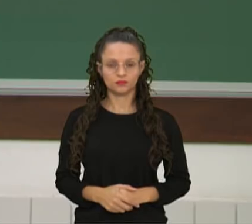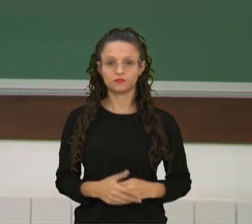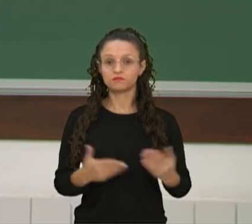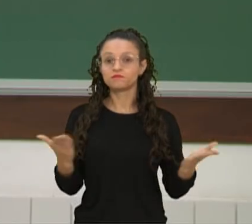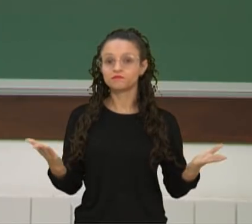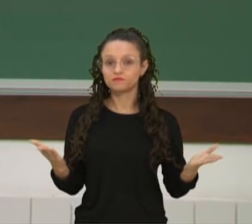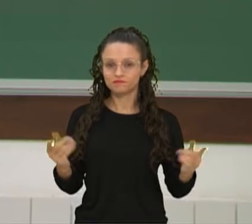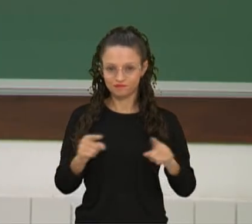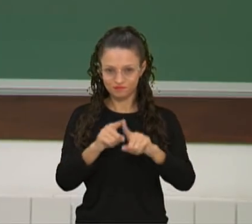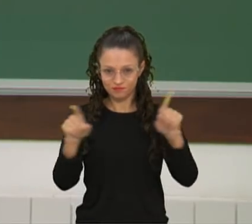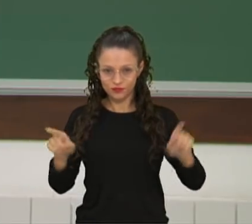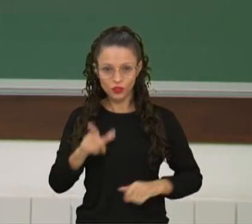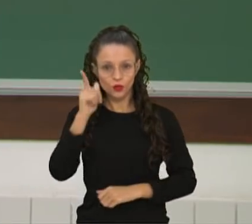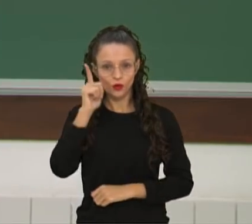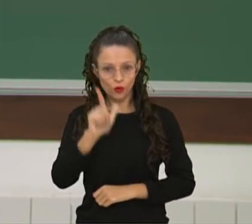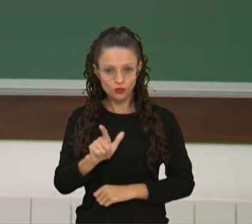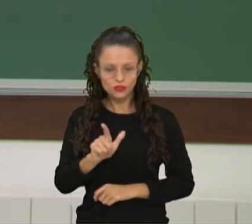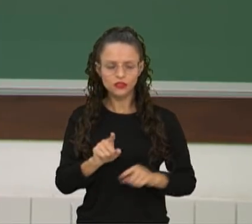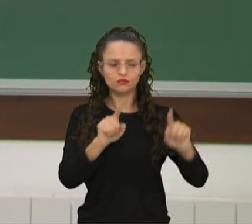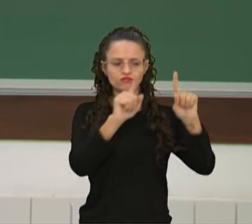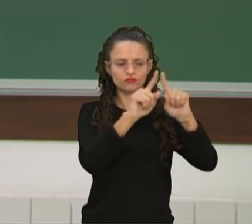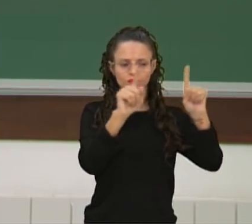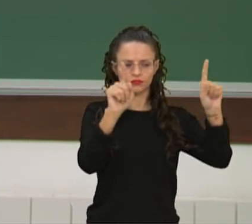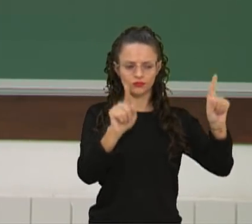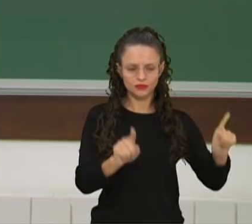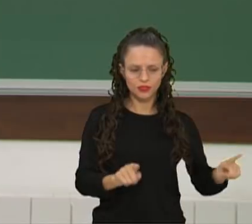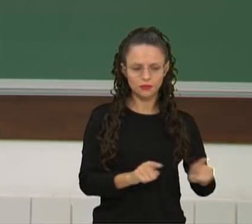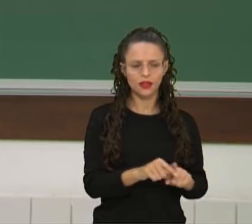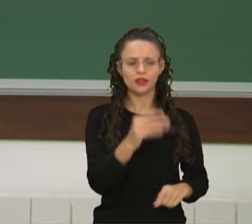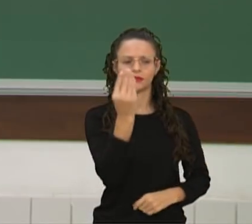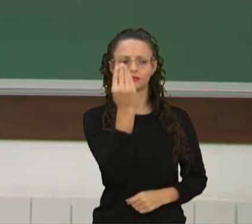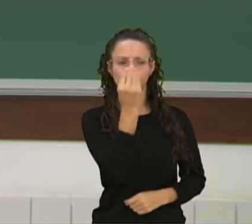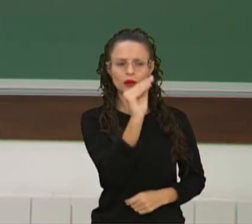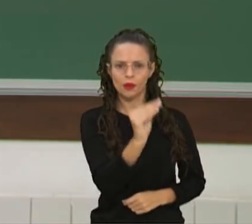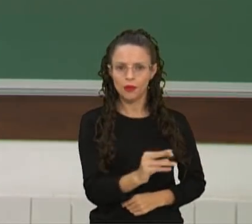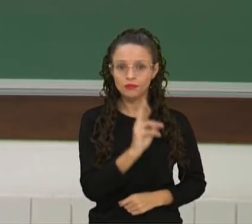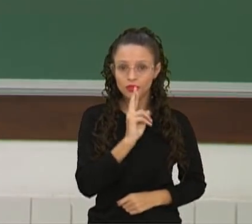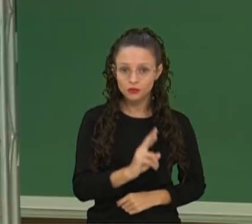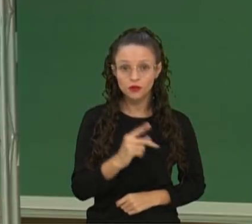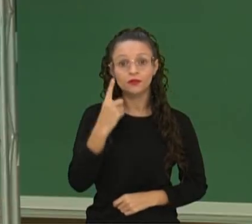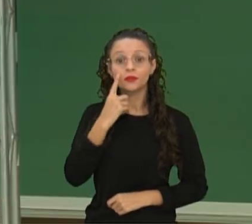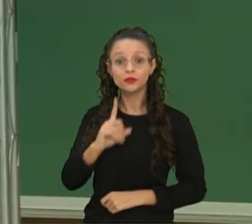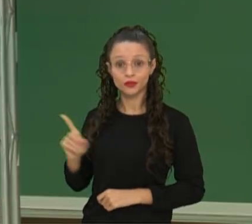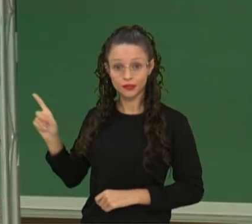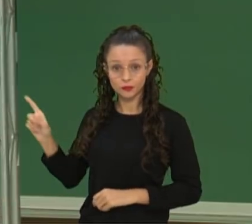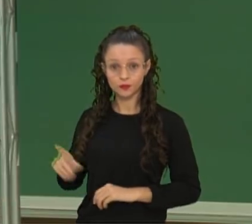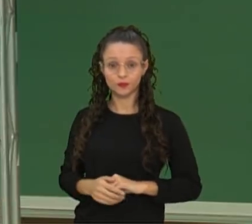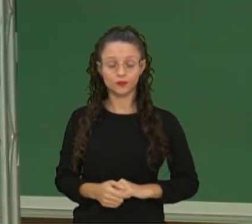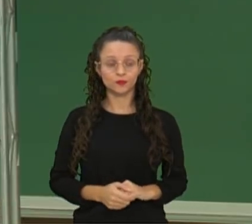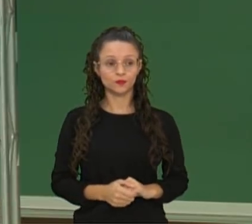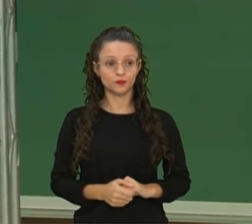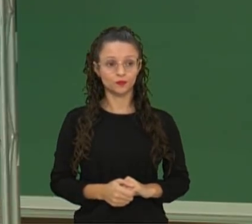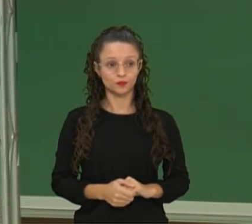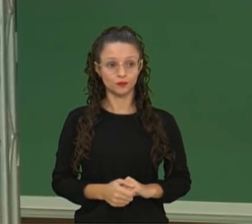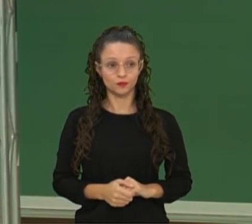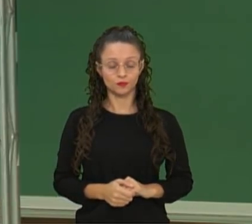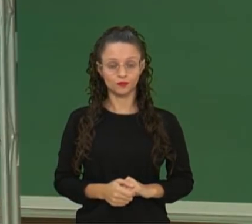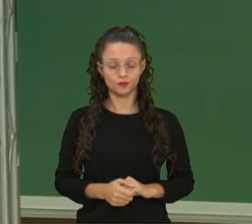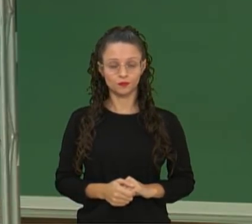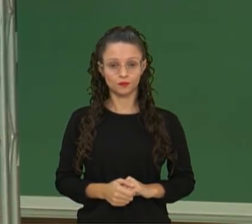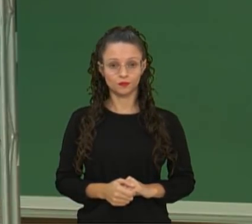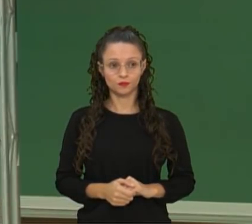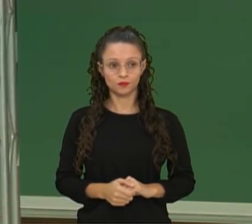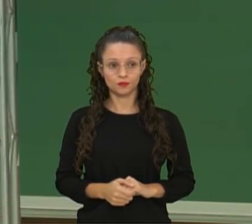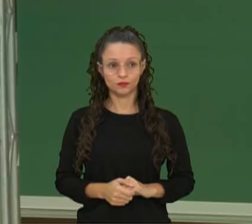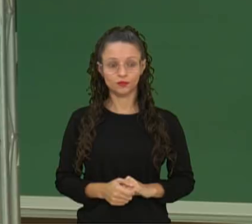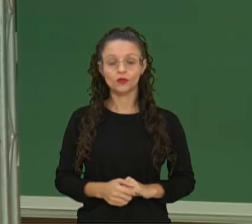E aí, pessoal, conseguiram fazer a tabelinha? Vamos resolver aqui então? Veja, para essas quantidades,